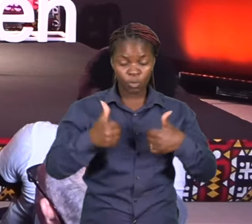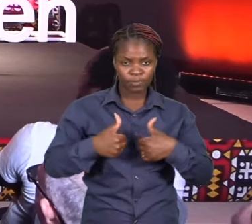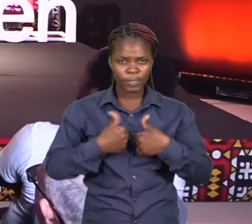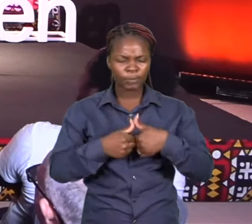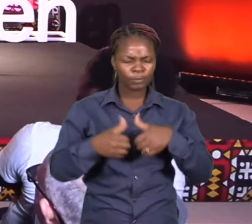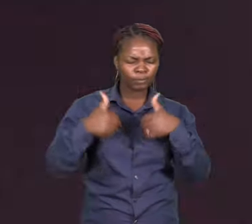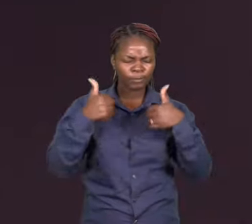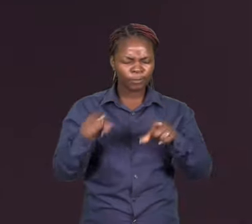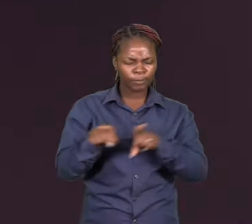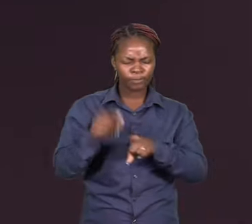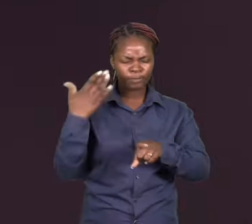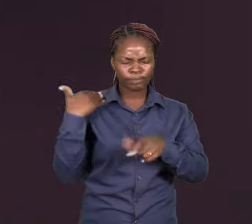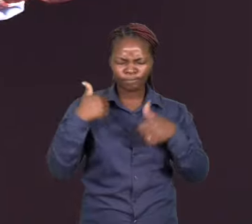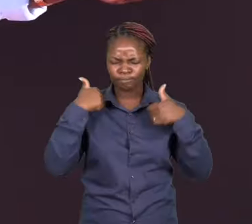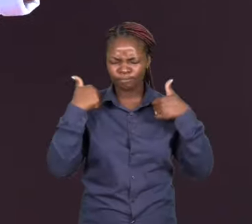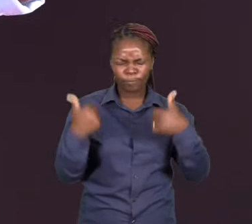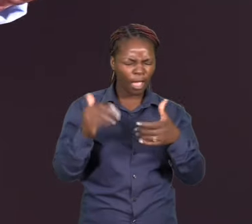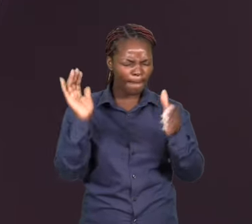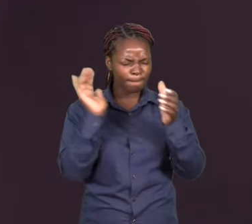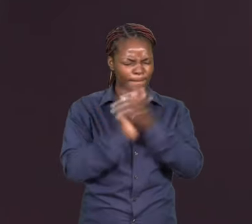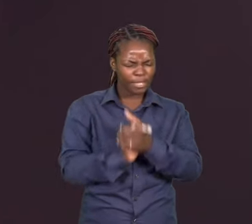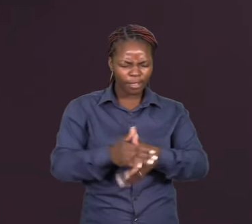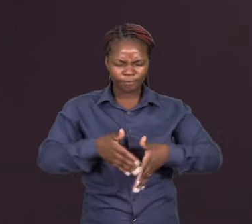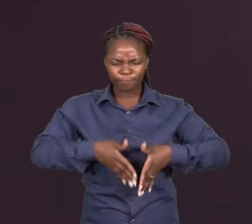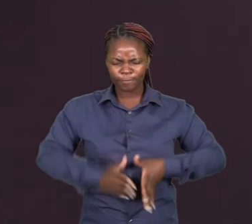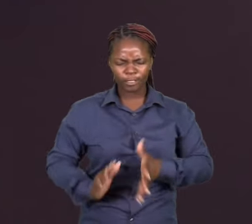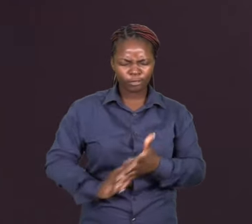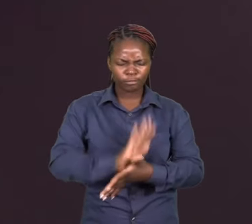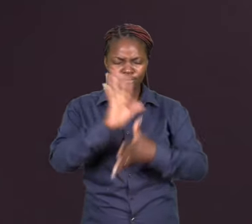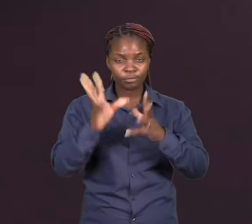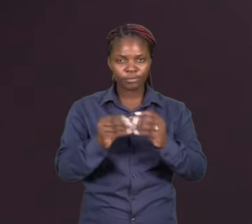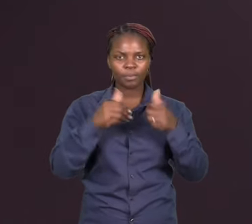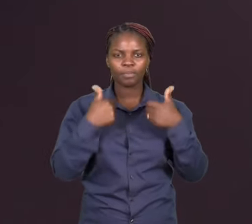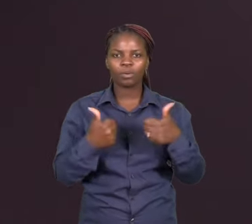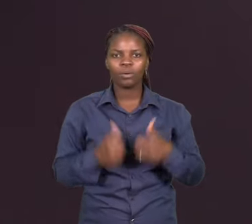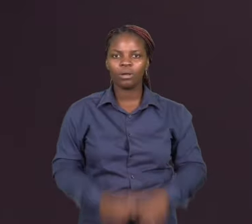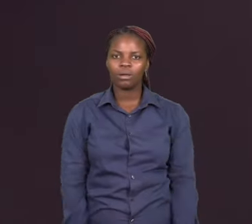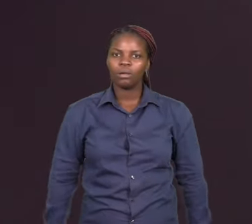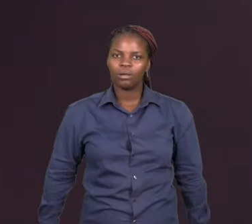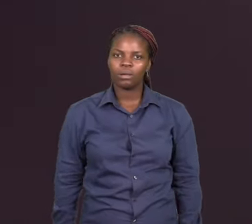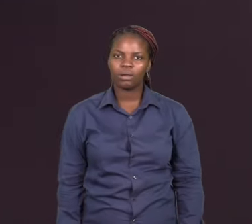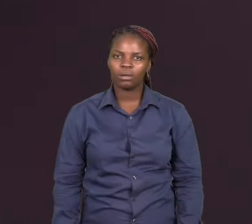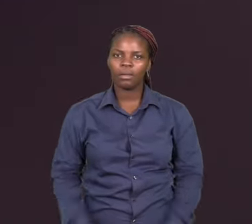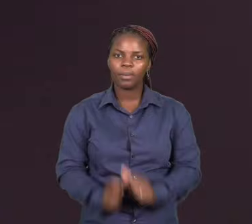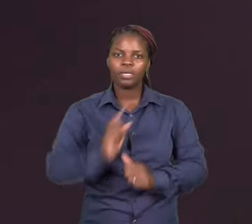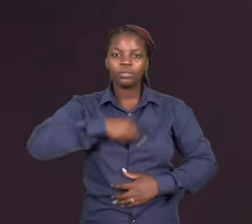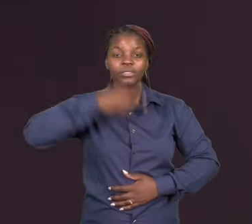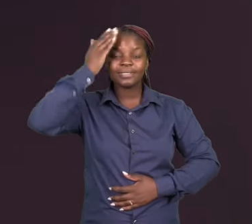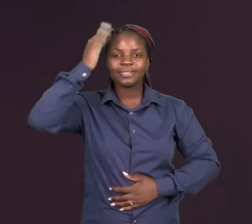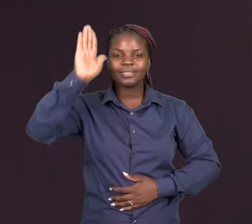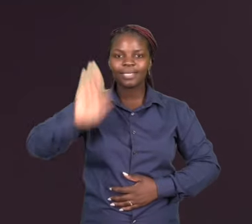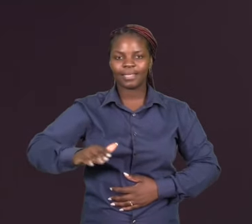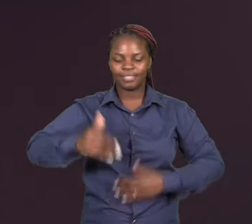irmãs boas amigas boas irmãs boas filhas que acabamos nos esquecendo de sermos boas connosco próprias